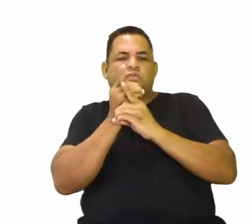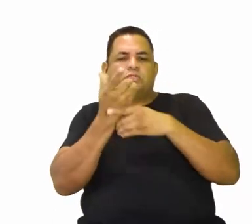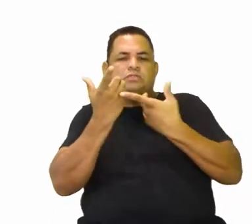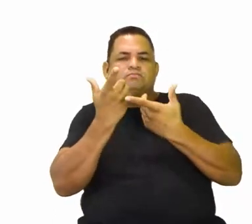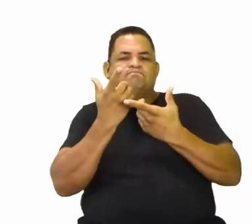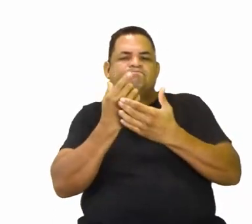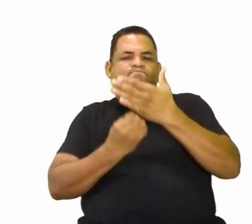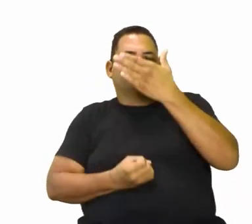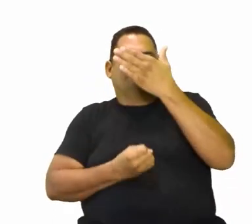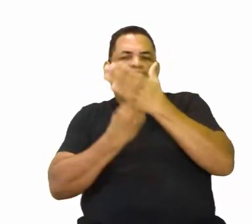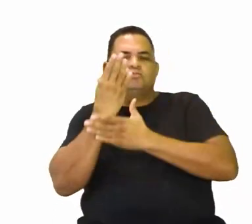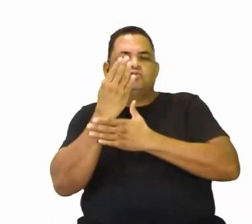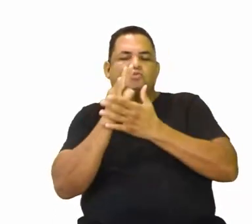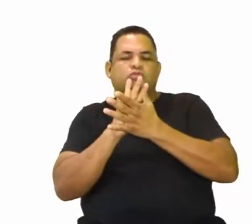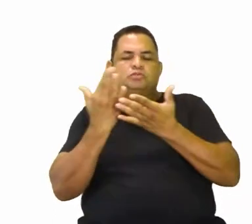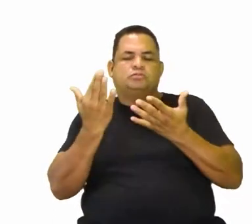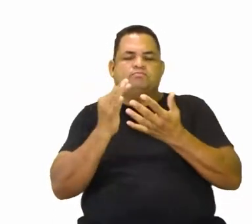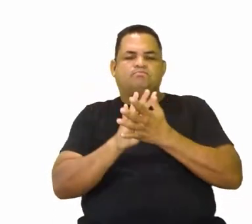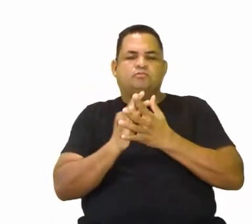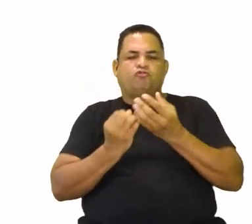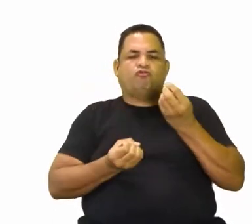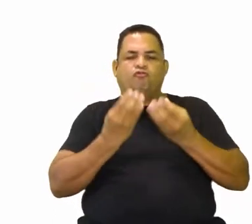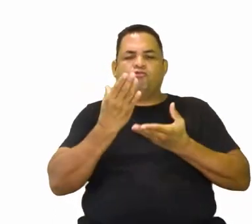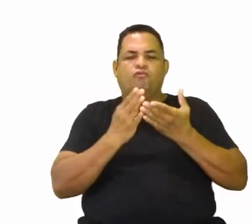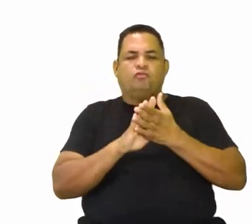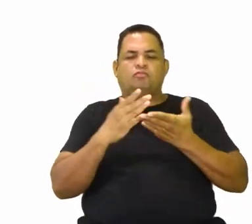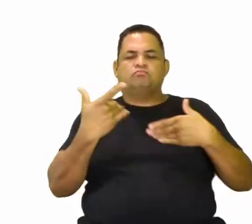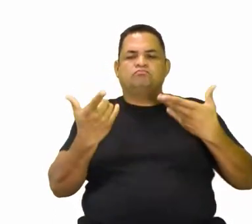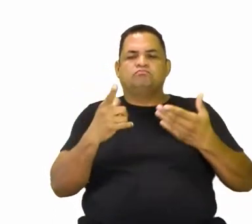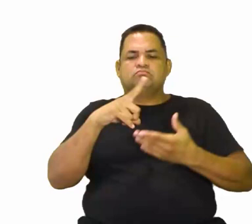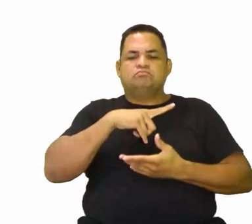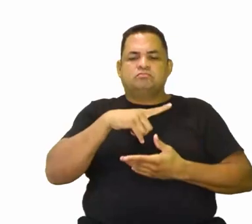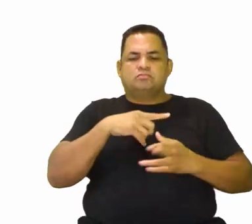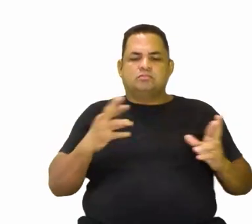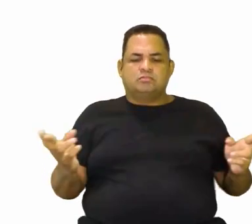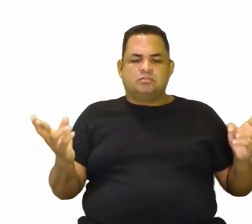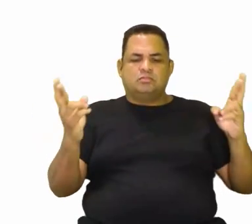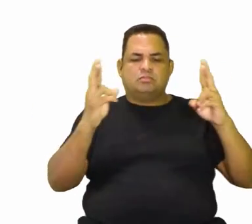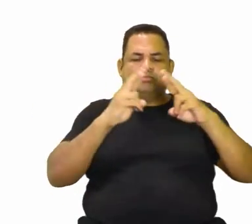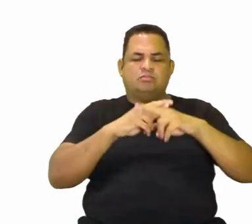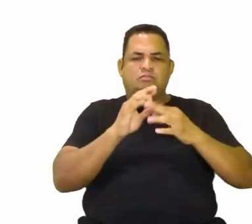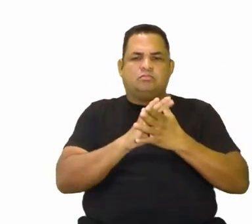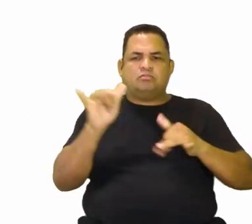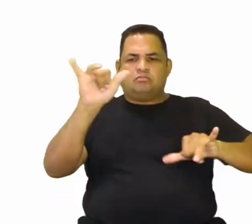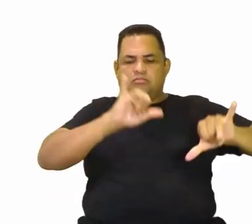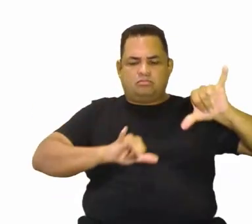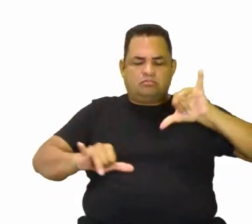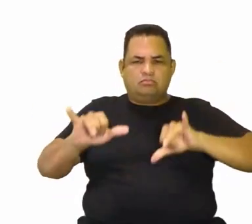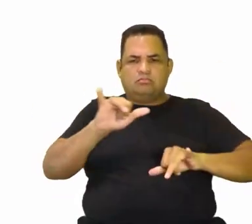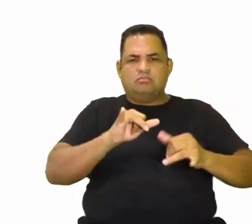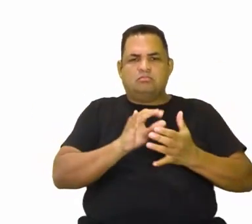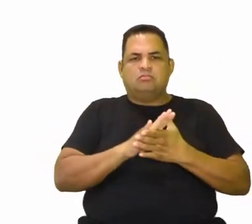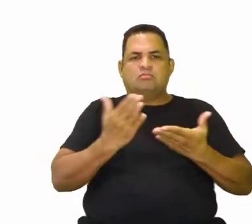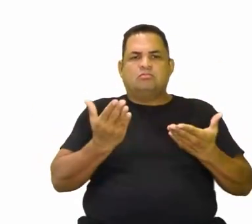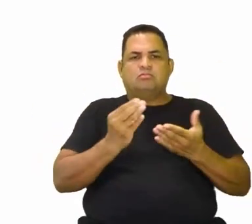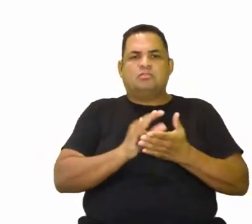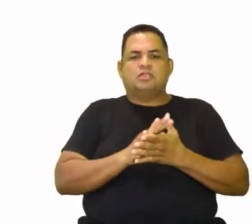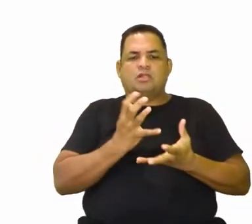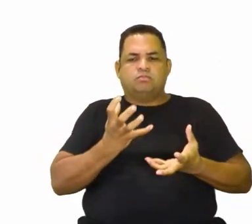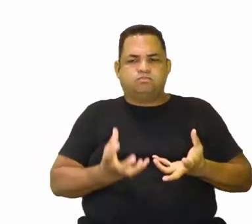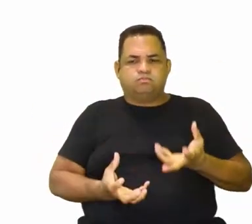homem teve contato com uma reação química, que a gente vai conhecer na nossa aula de hoje, que é a reação de